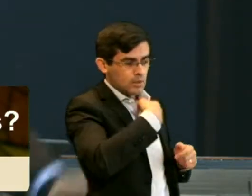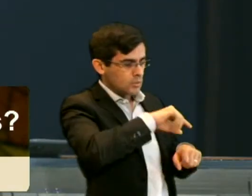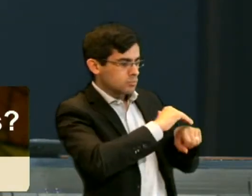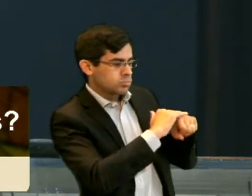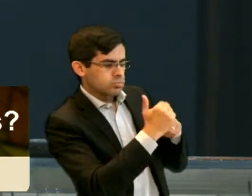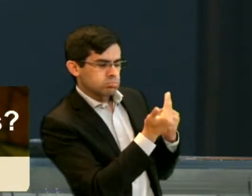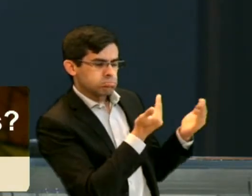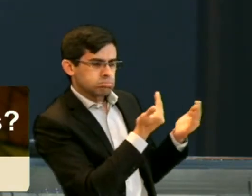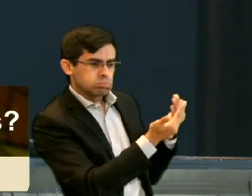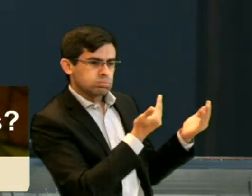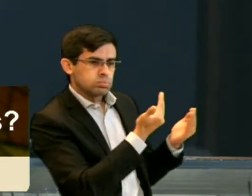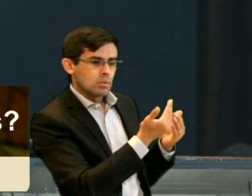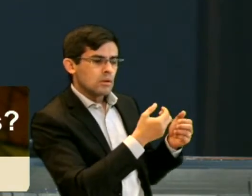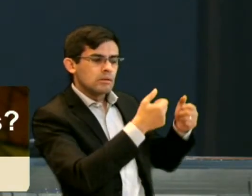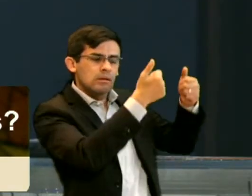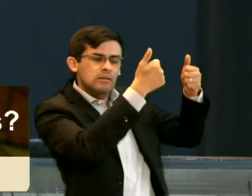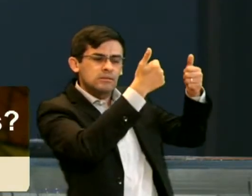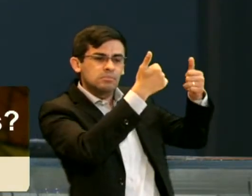a conversar.